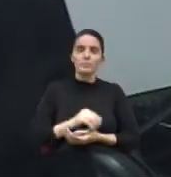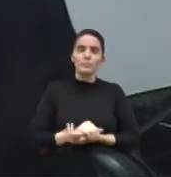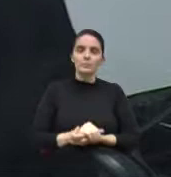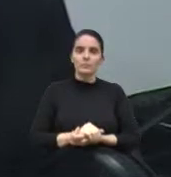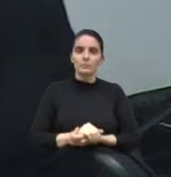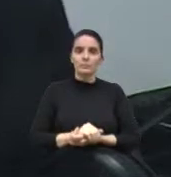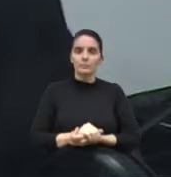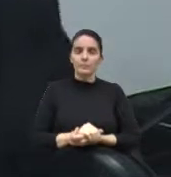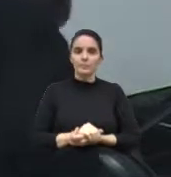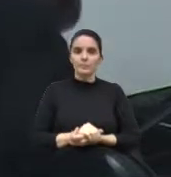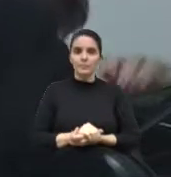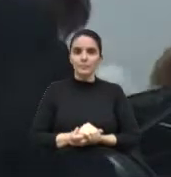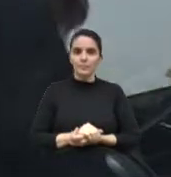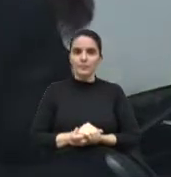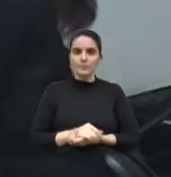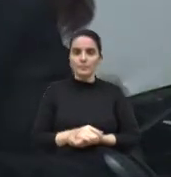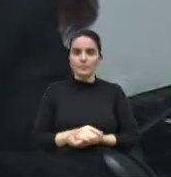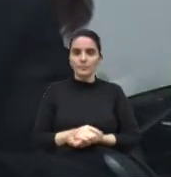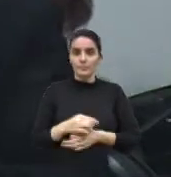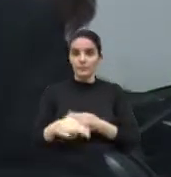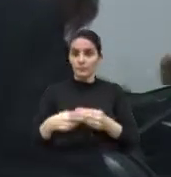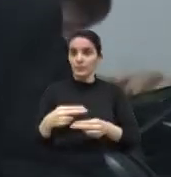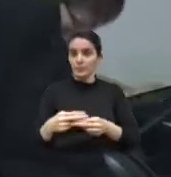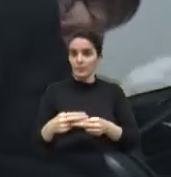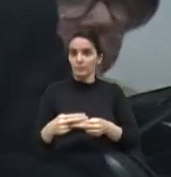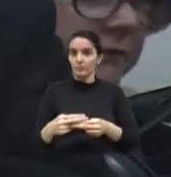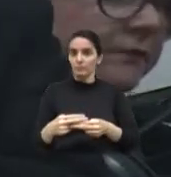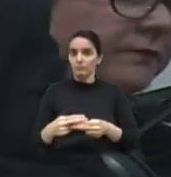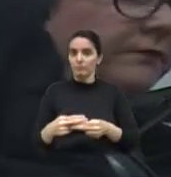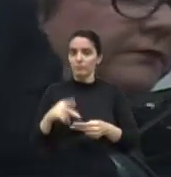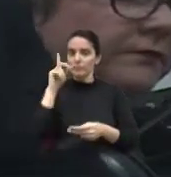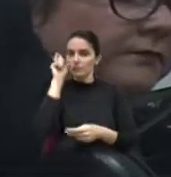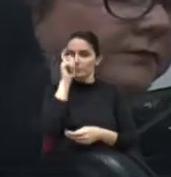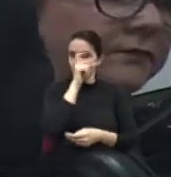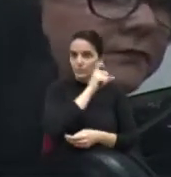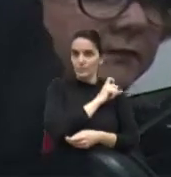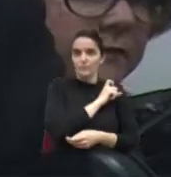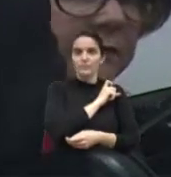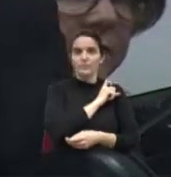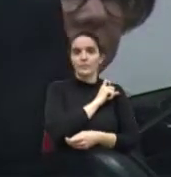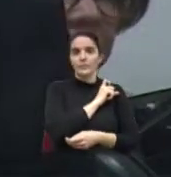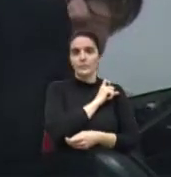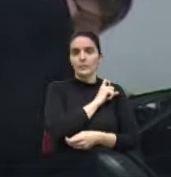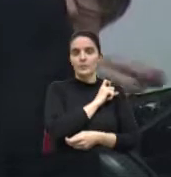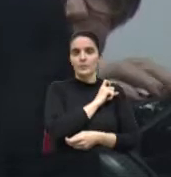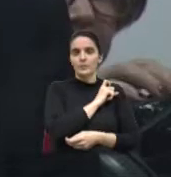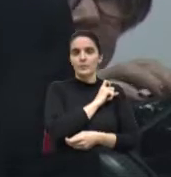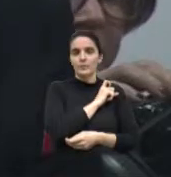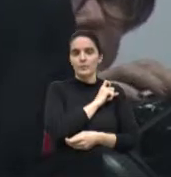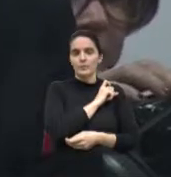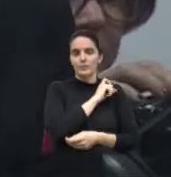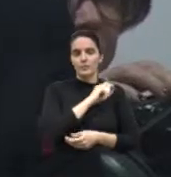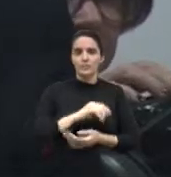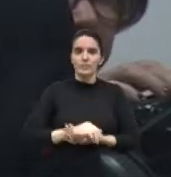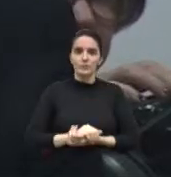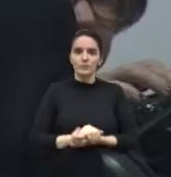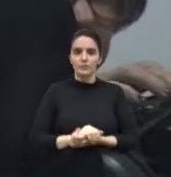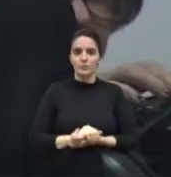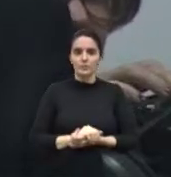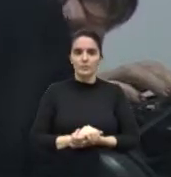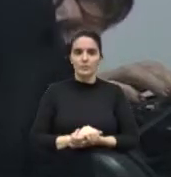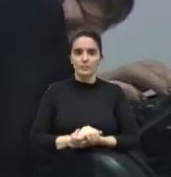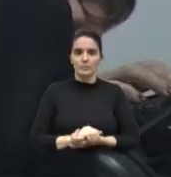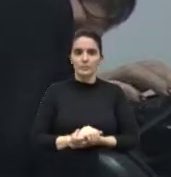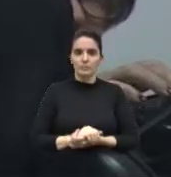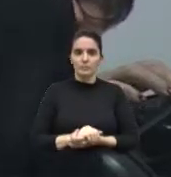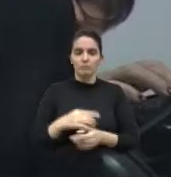né? E às vezes é até difícil, né, a gente tirar valores e que nós cremos